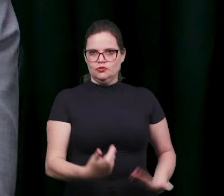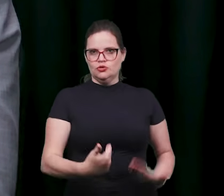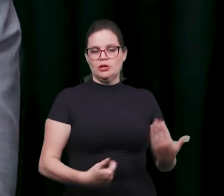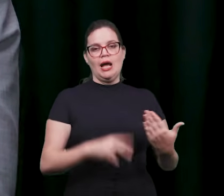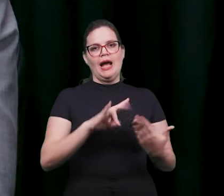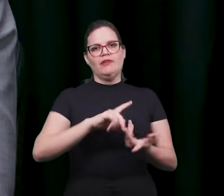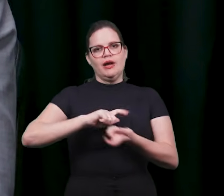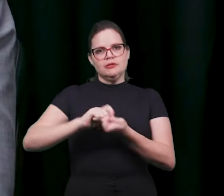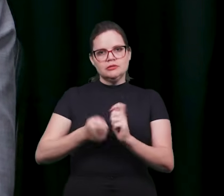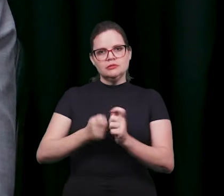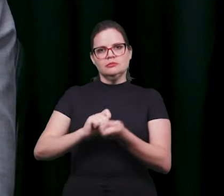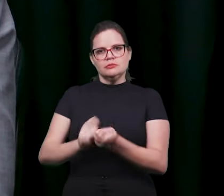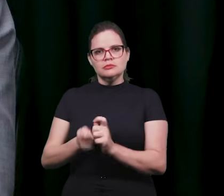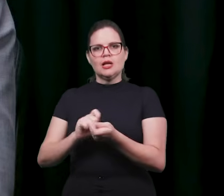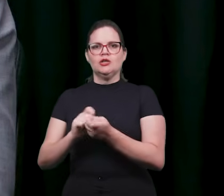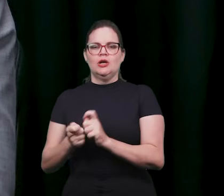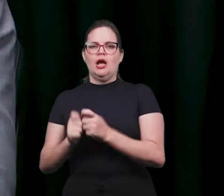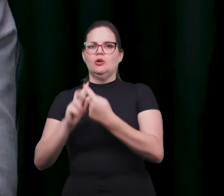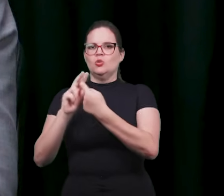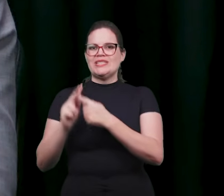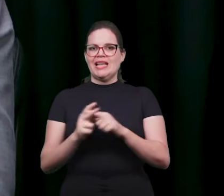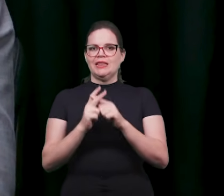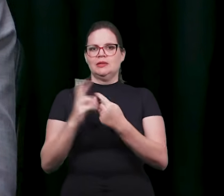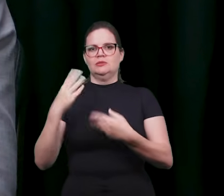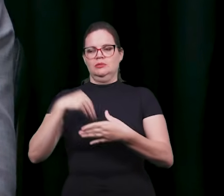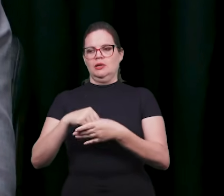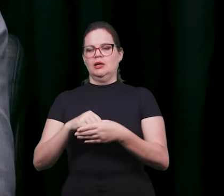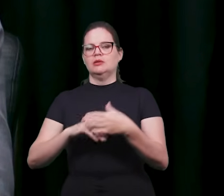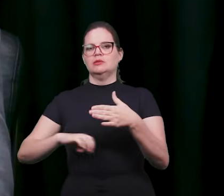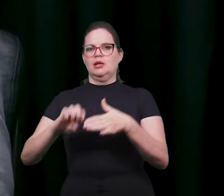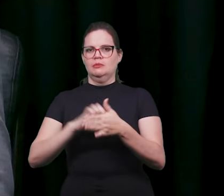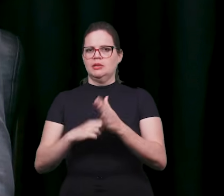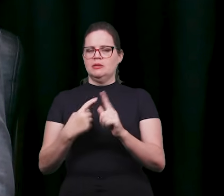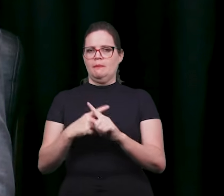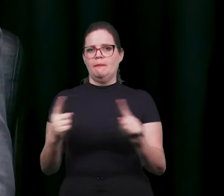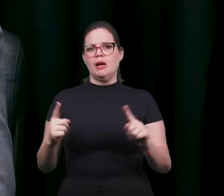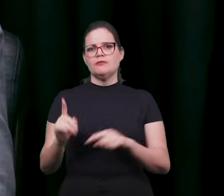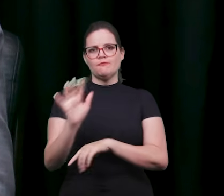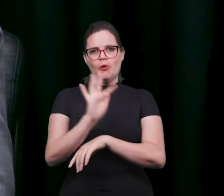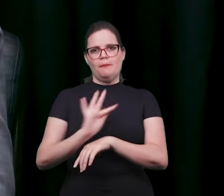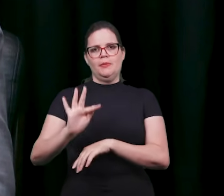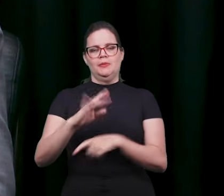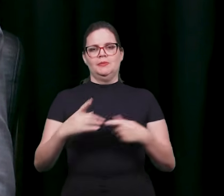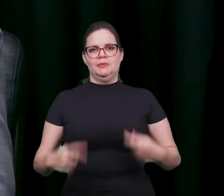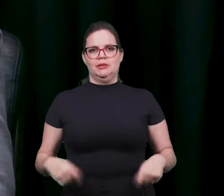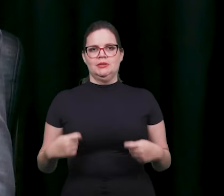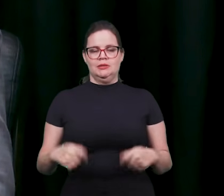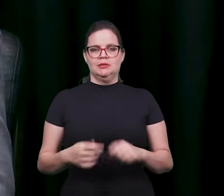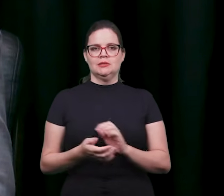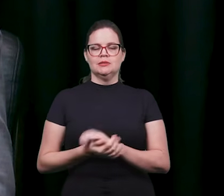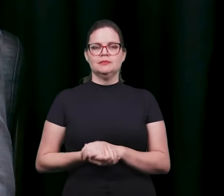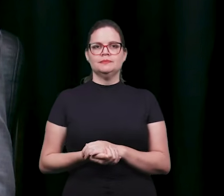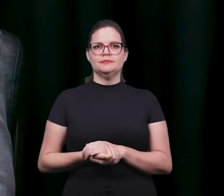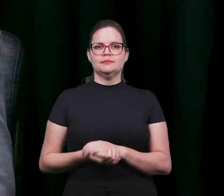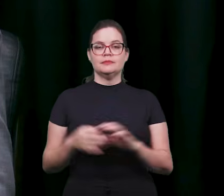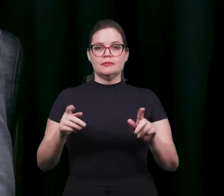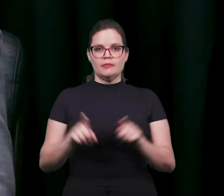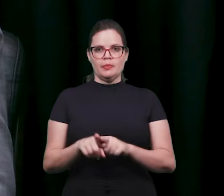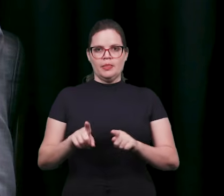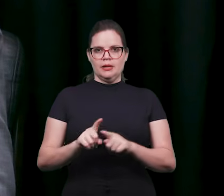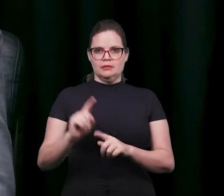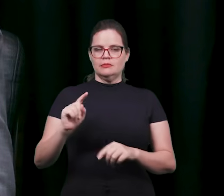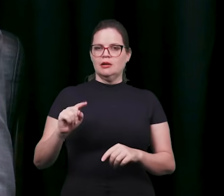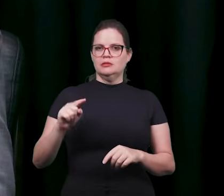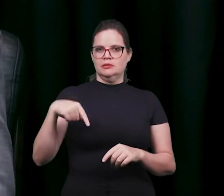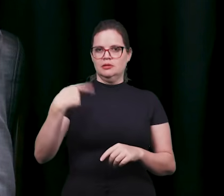empresa, ajustando o seu faturamento, mas dentro dessa formalidade. Inclusive, iremos falar mais à frente